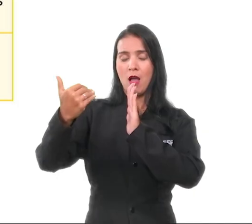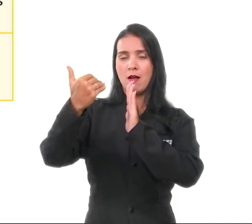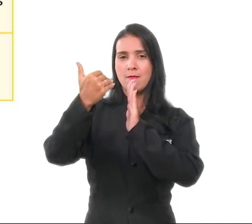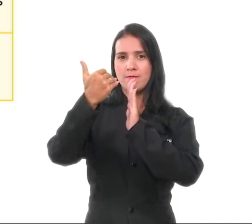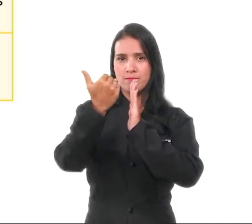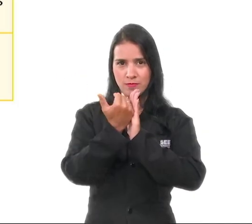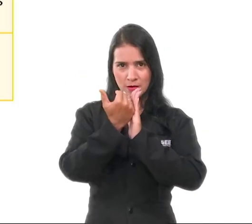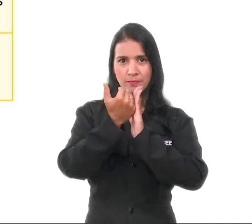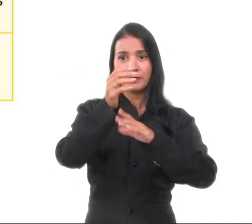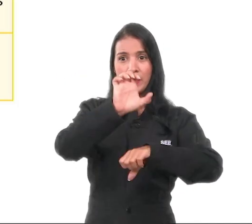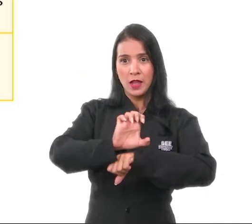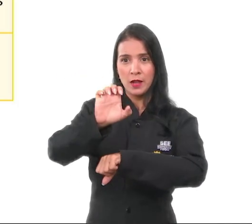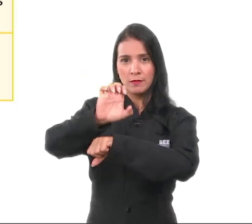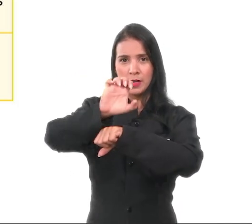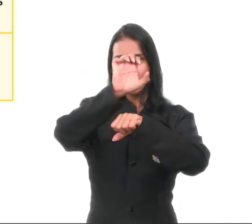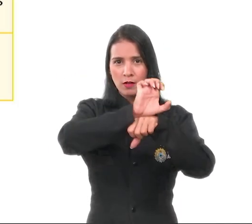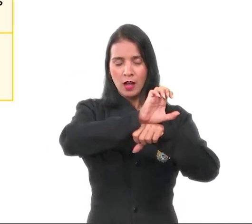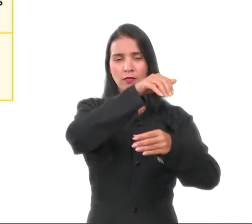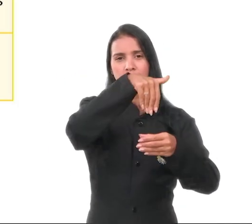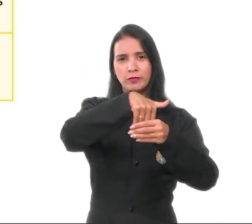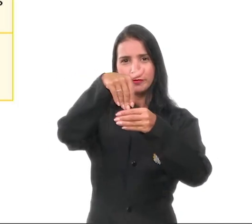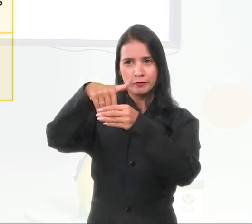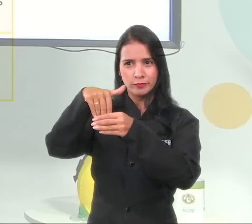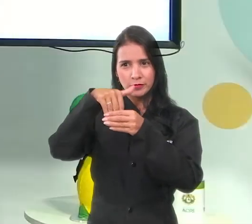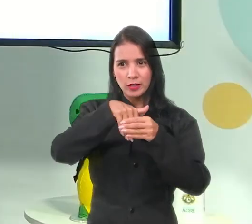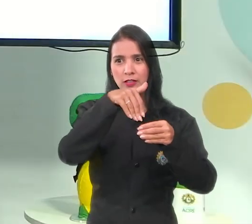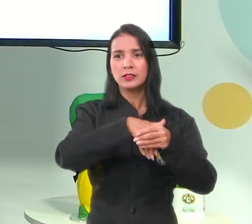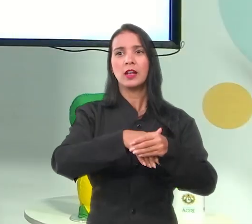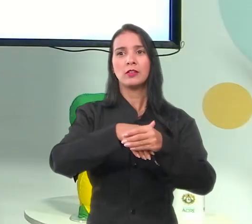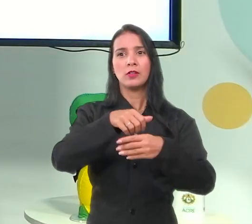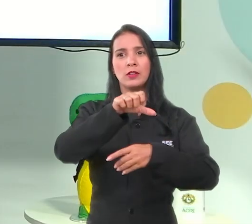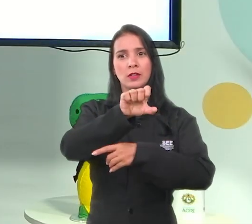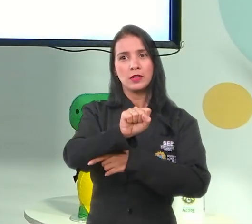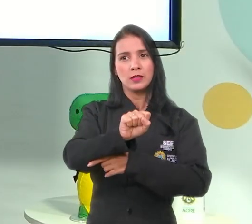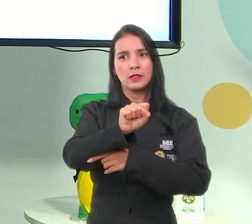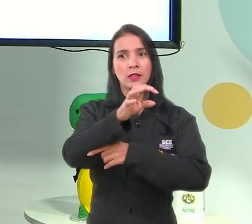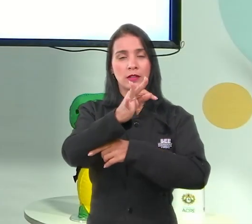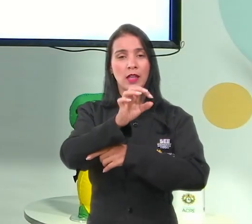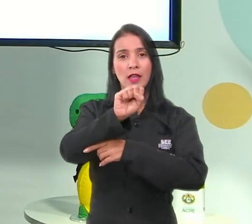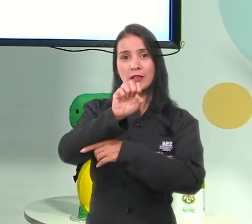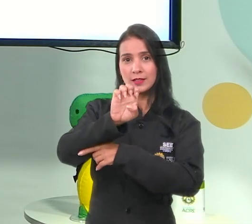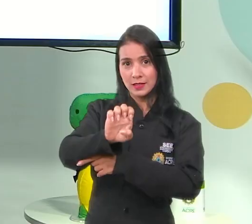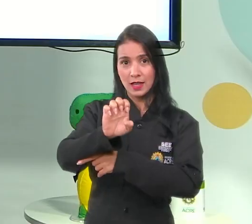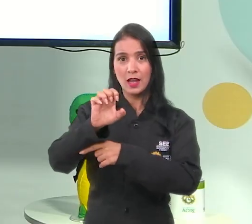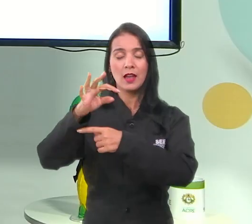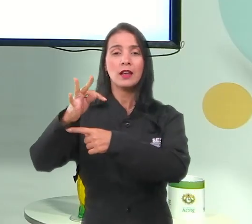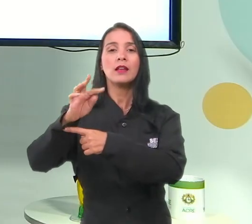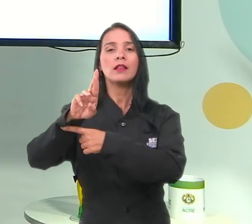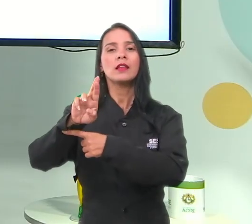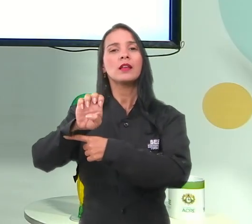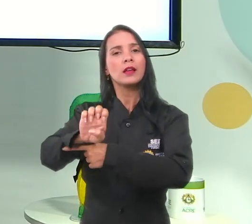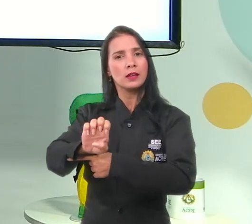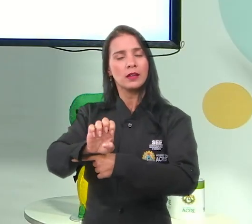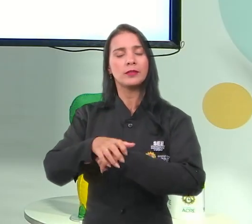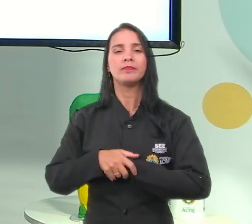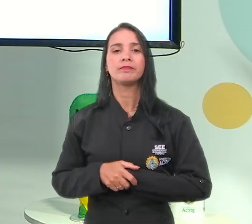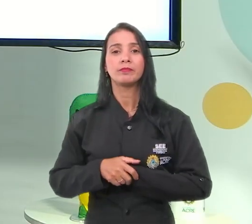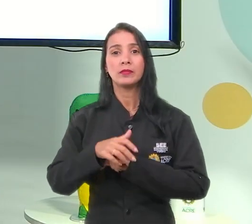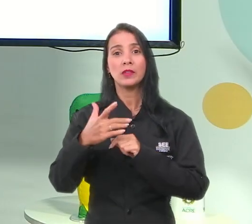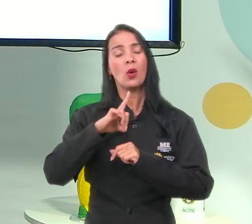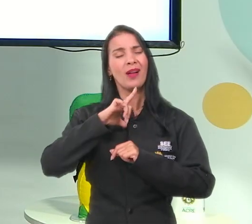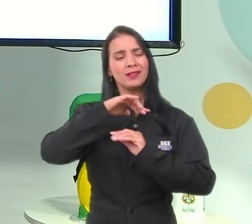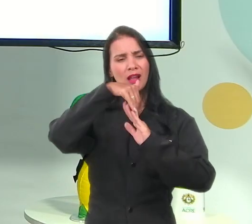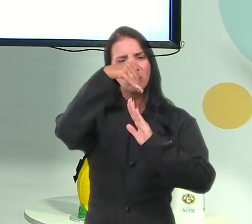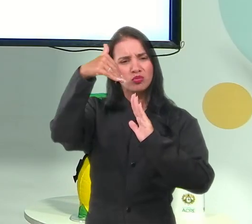tribunais regionais eleitorais acabam cumprindo com esse papel. Então percebam, é todo um